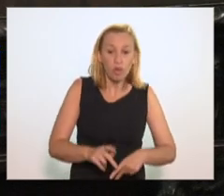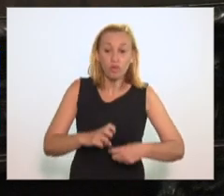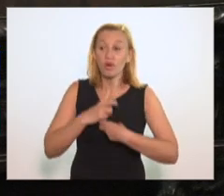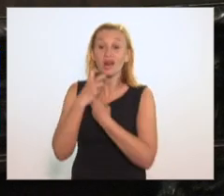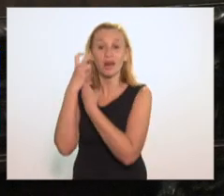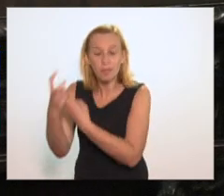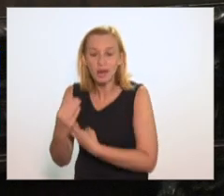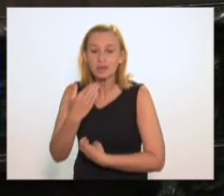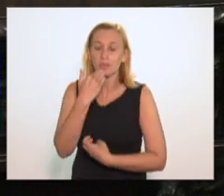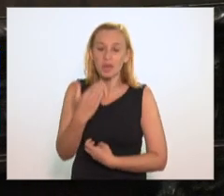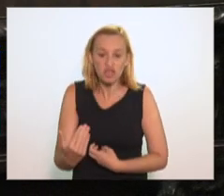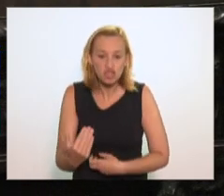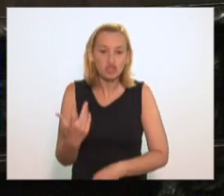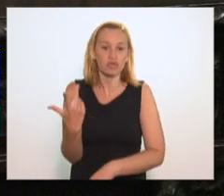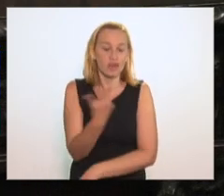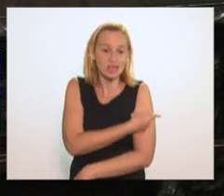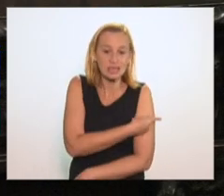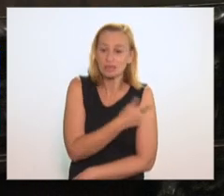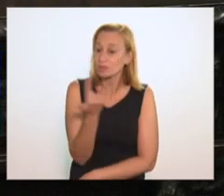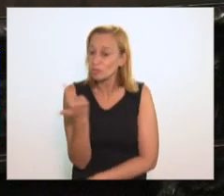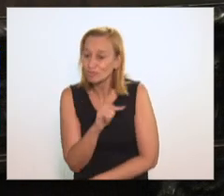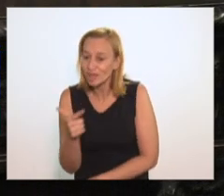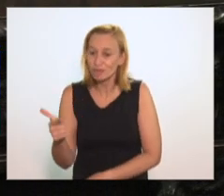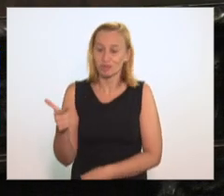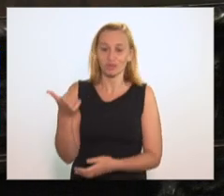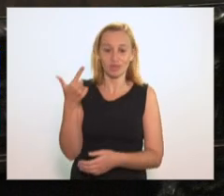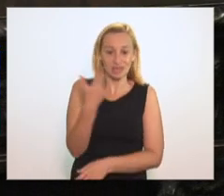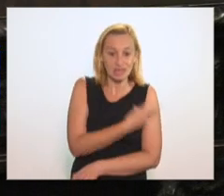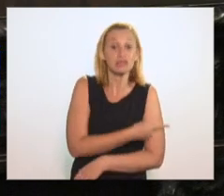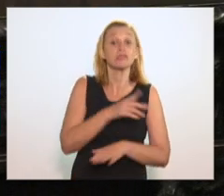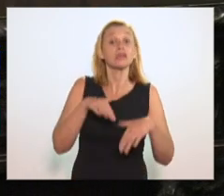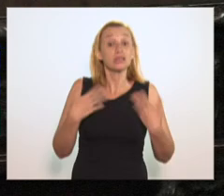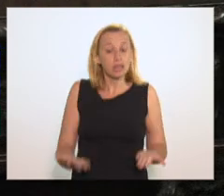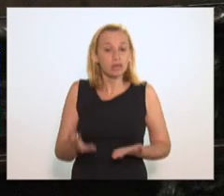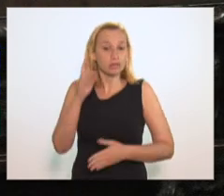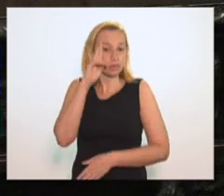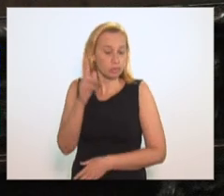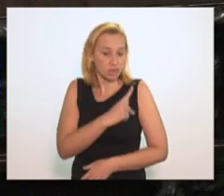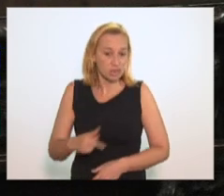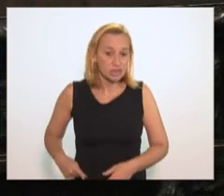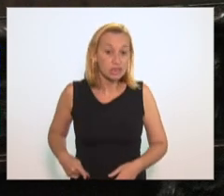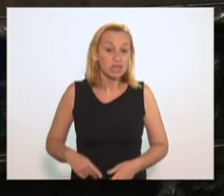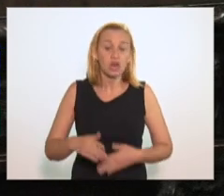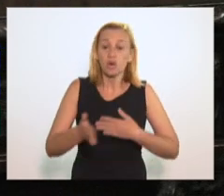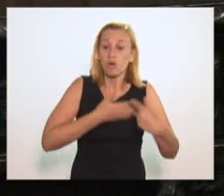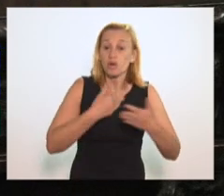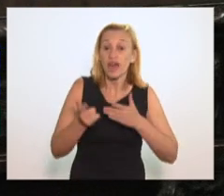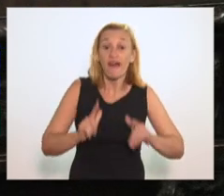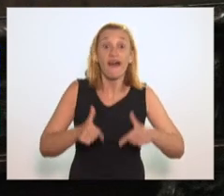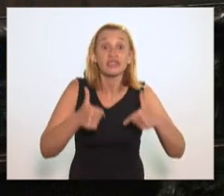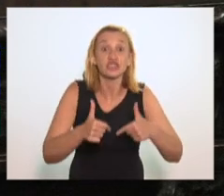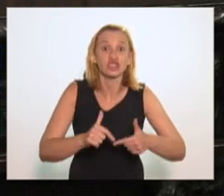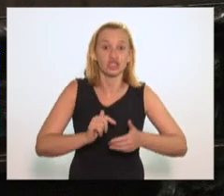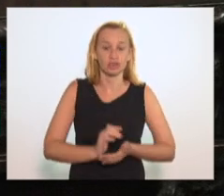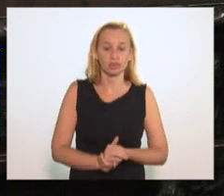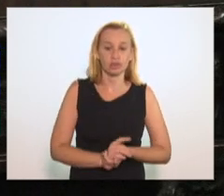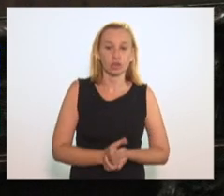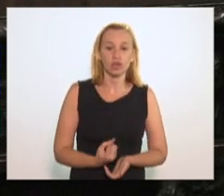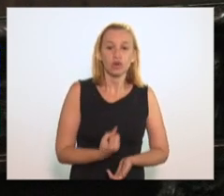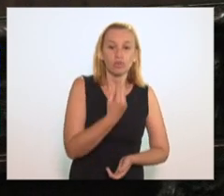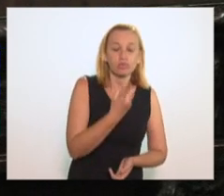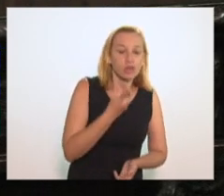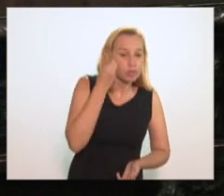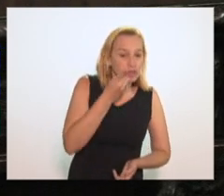vacina e nós não temos vacina e aí presidente qualquer iniciativa seja do parlamentar que